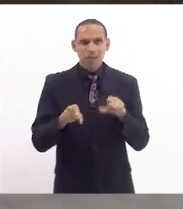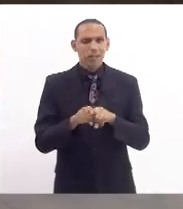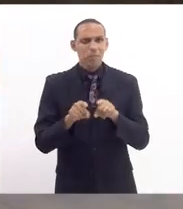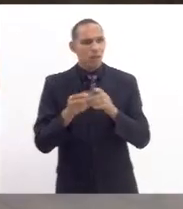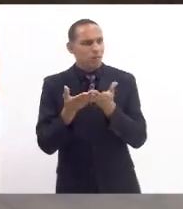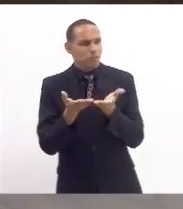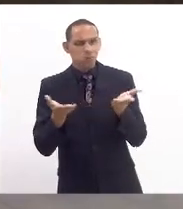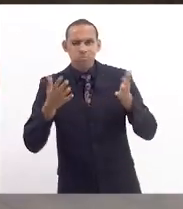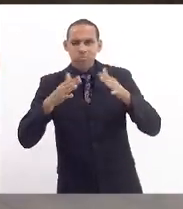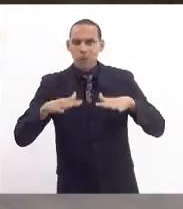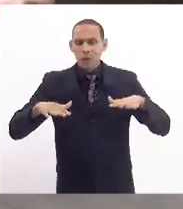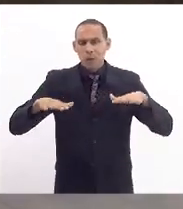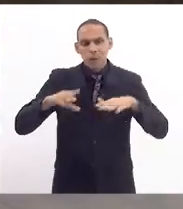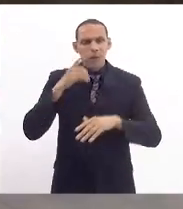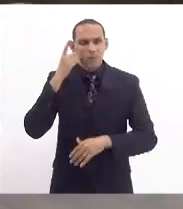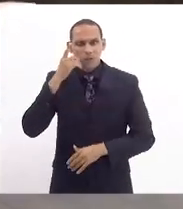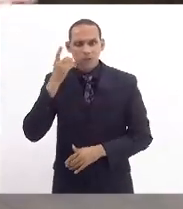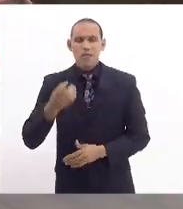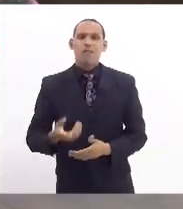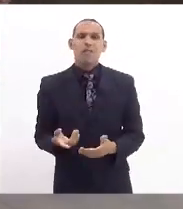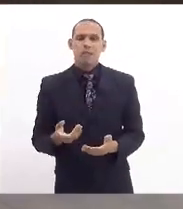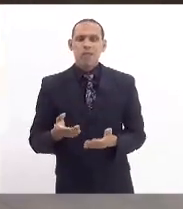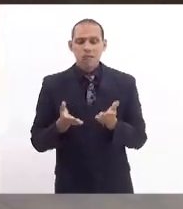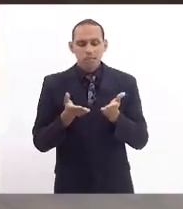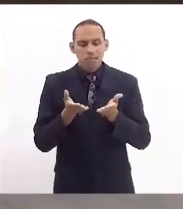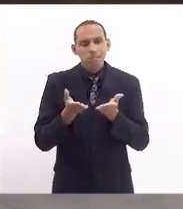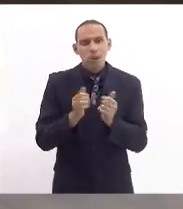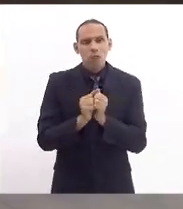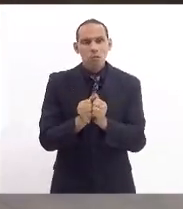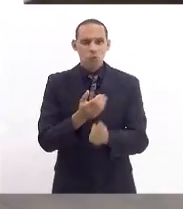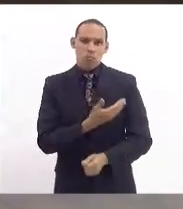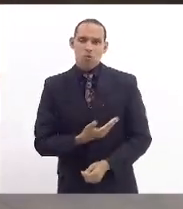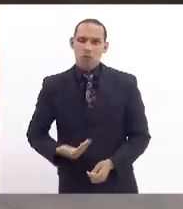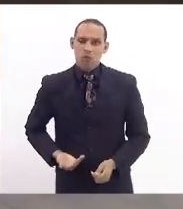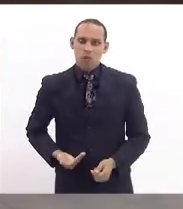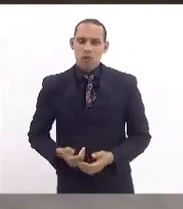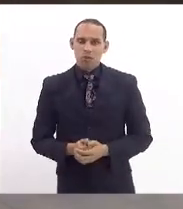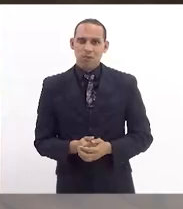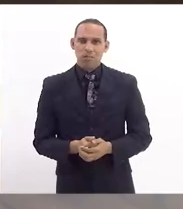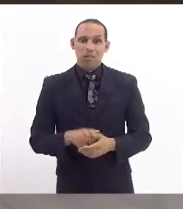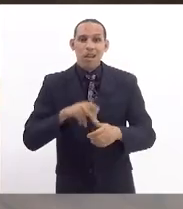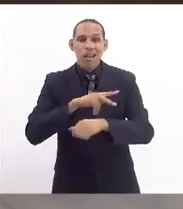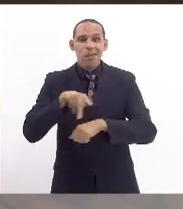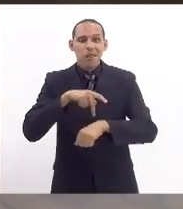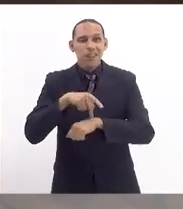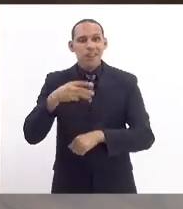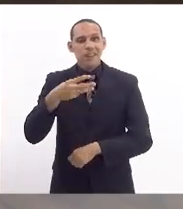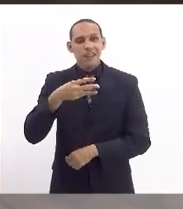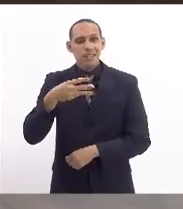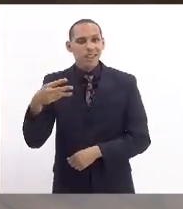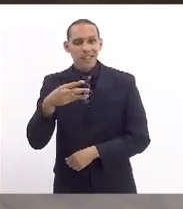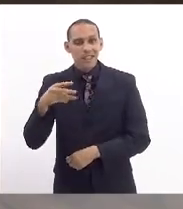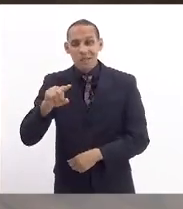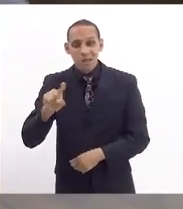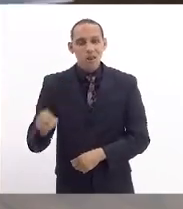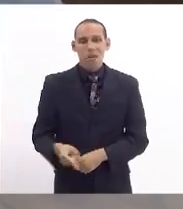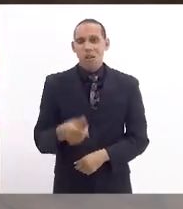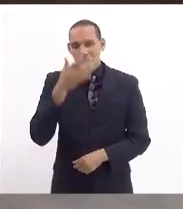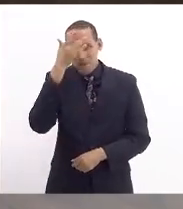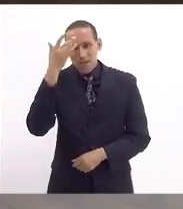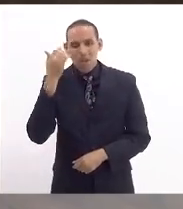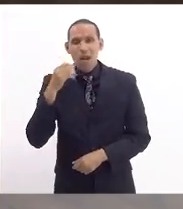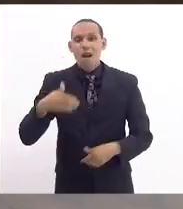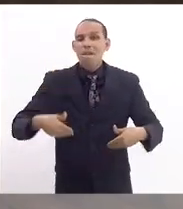para todos os deputados aqui nessa intermediação com o governo no país de 33 milhões de pessoas com fome